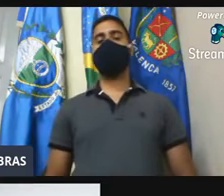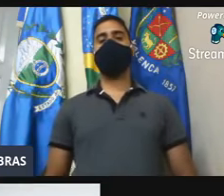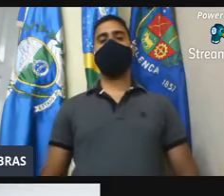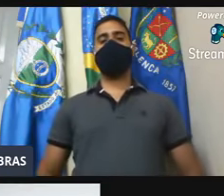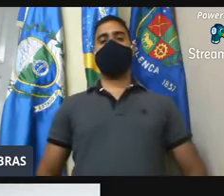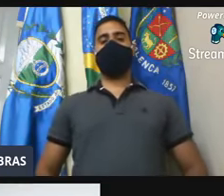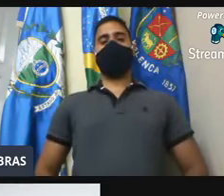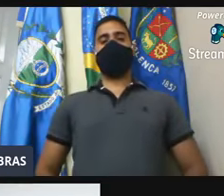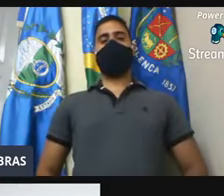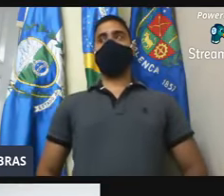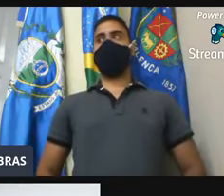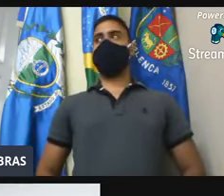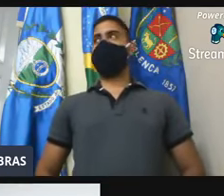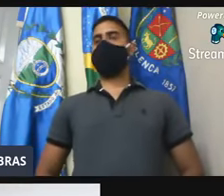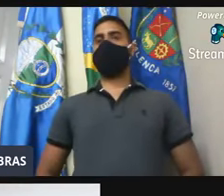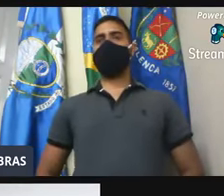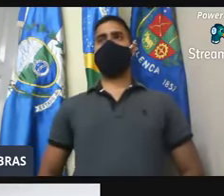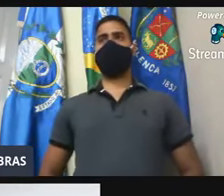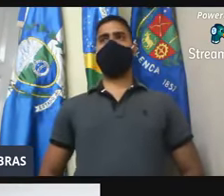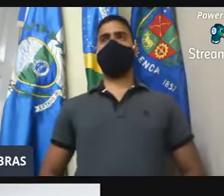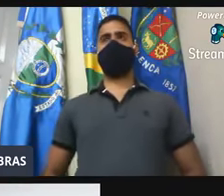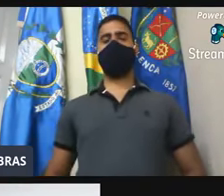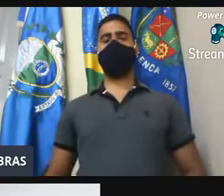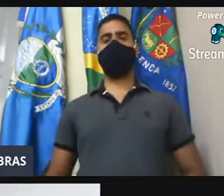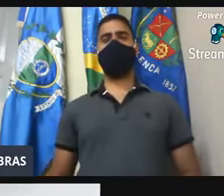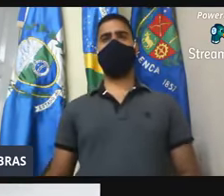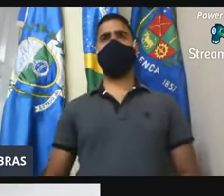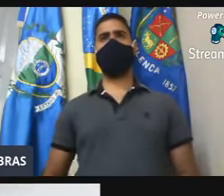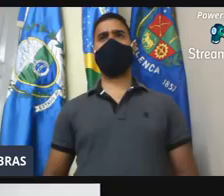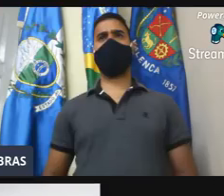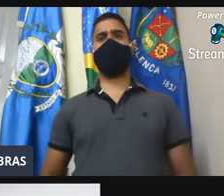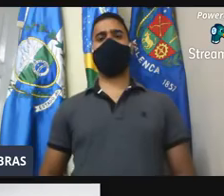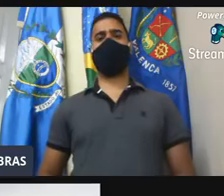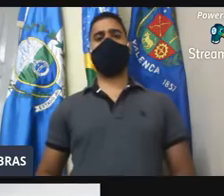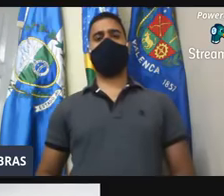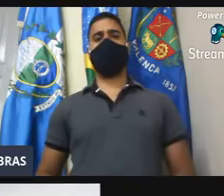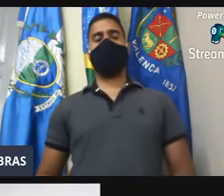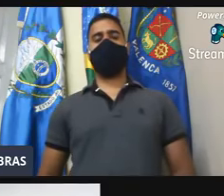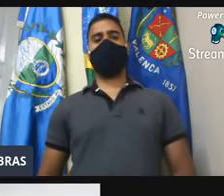Marcos da Silva Max, Marquinhos da Saúde, Michele Vieira Cabral da Silva,